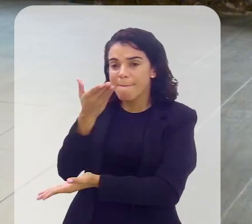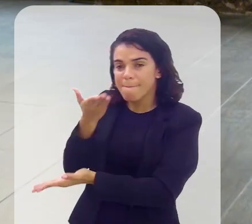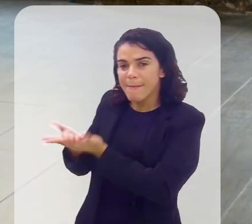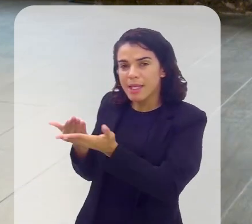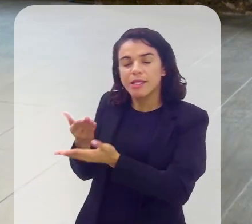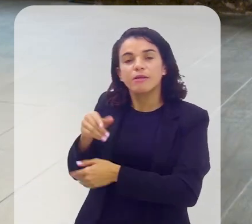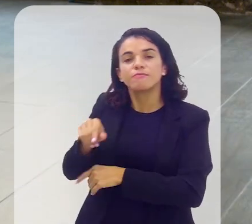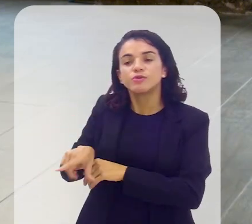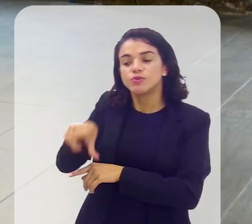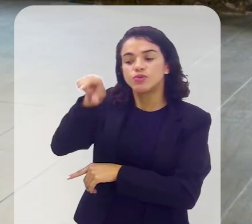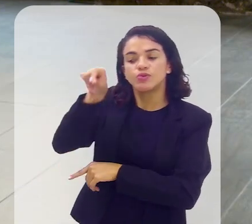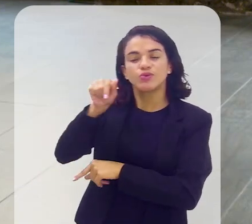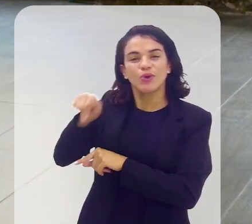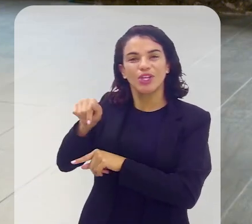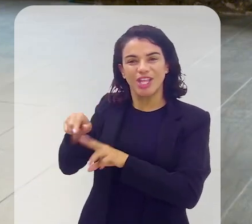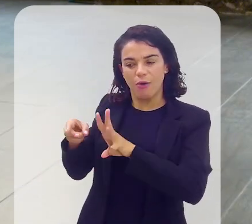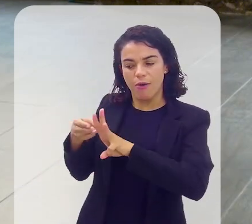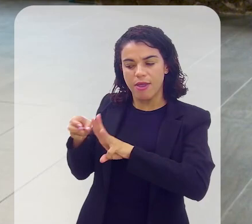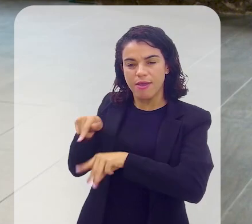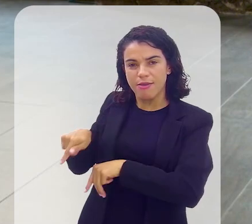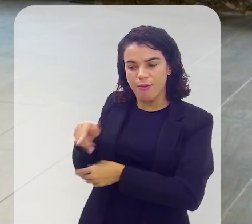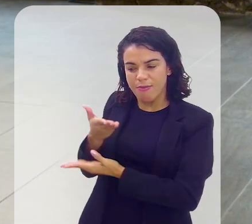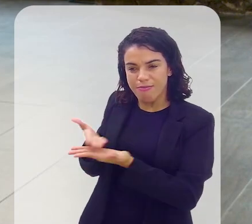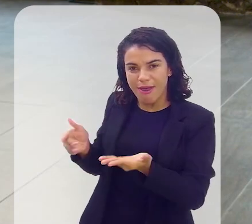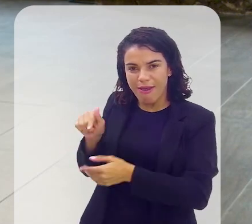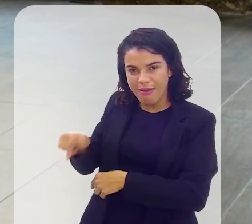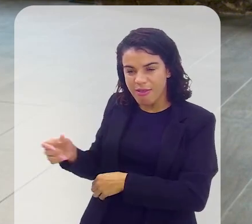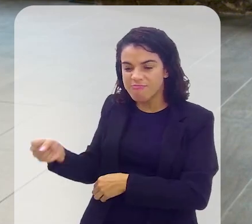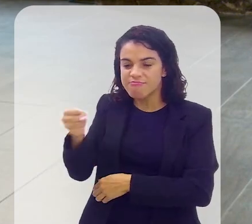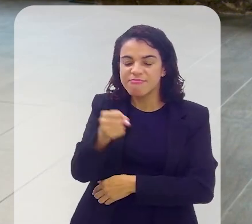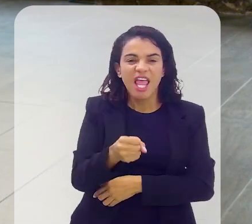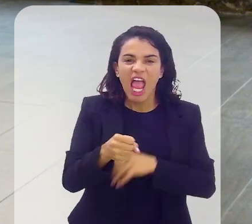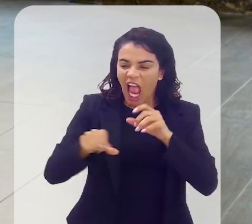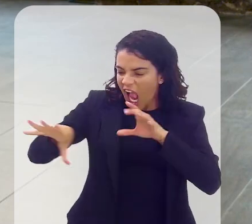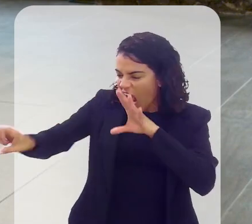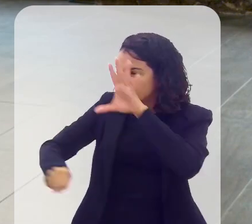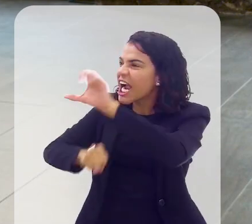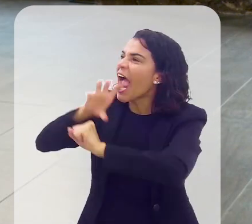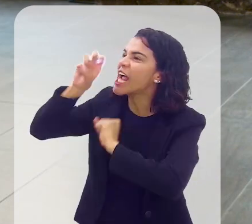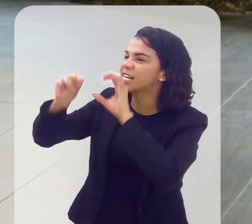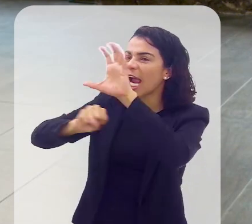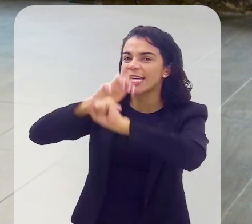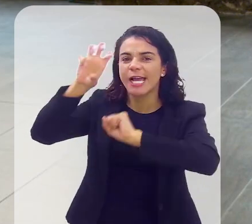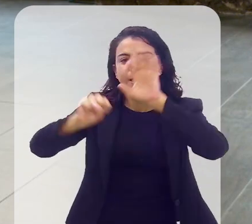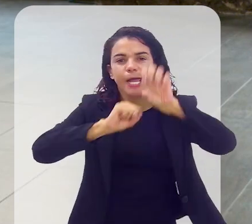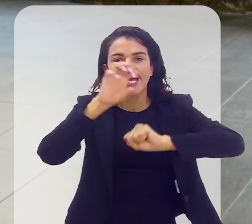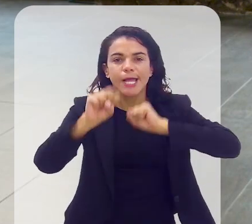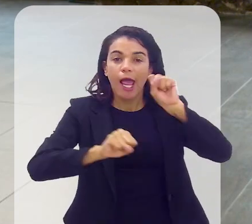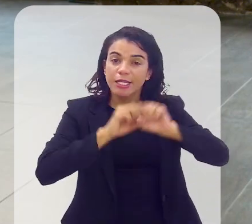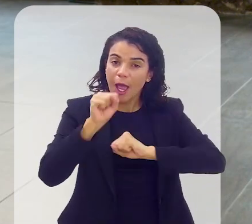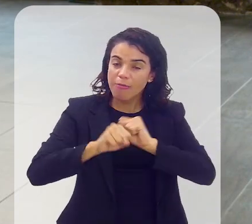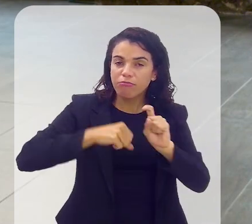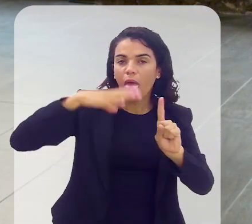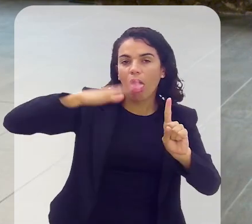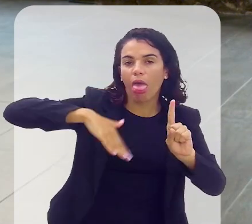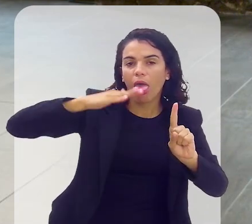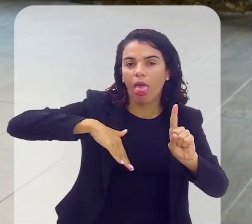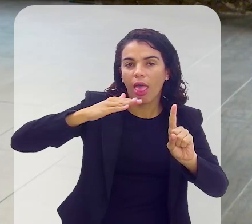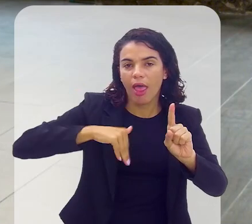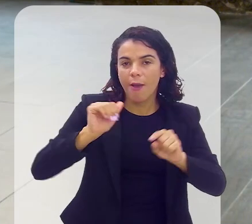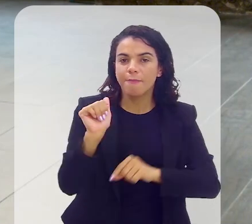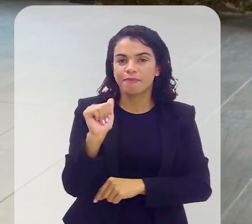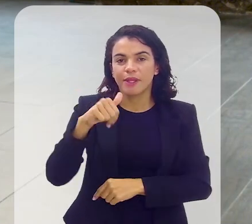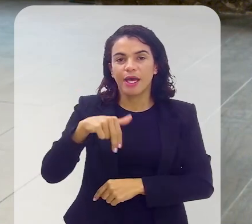perdiam, era eleito um índio, o mais forte da tribo perdedora, para ser devorado pelos Tupinambá, através do ritual